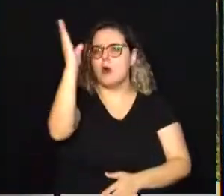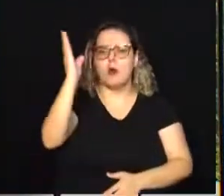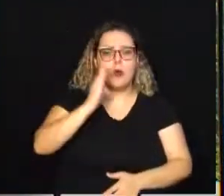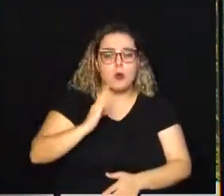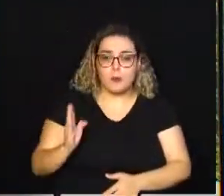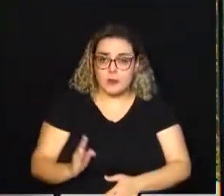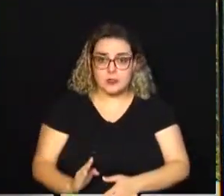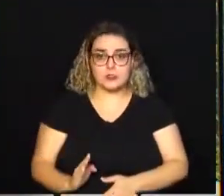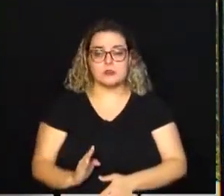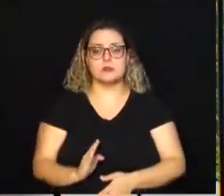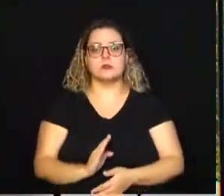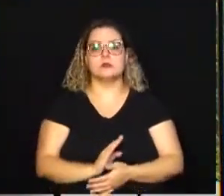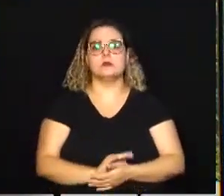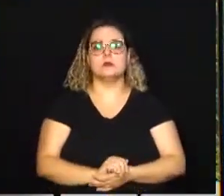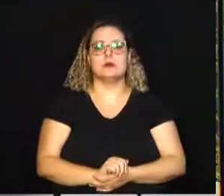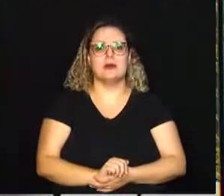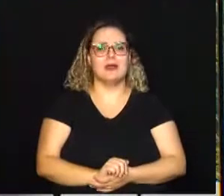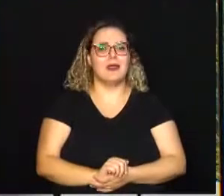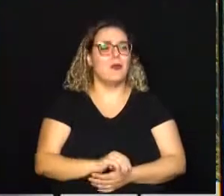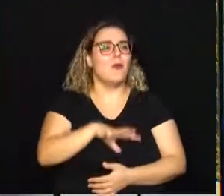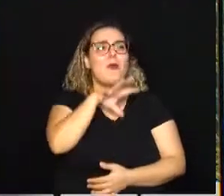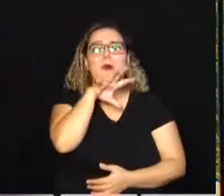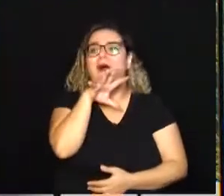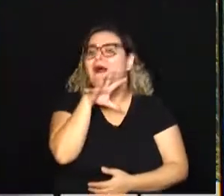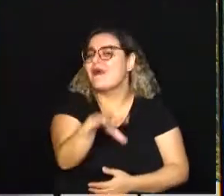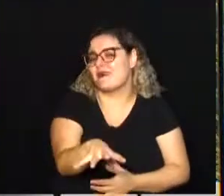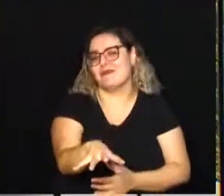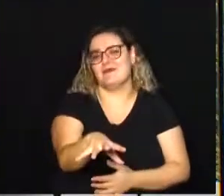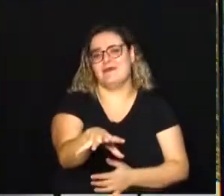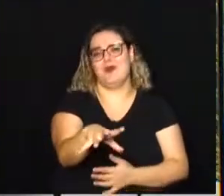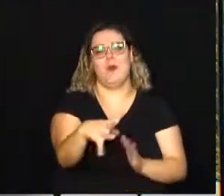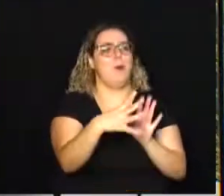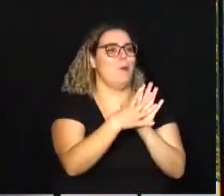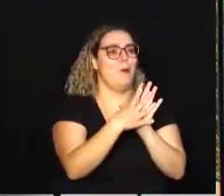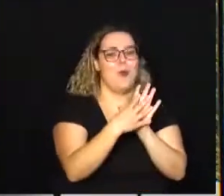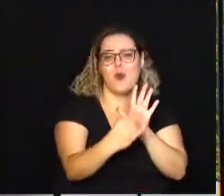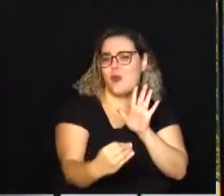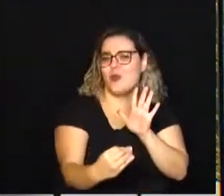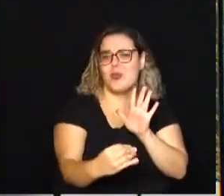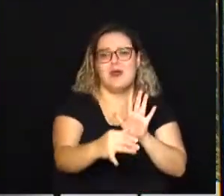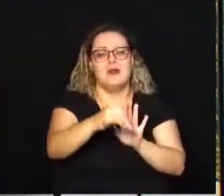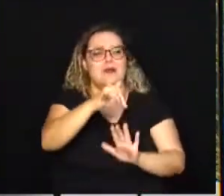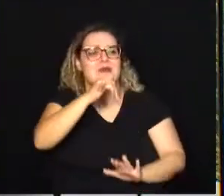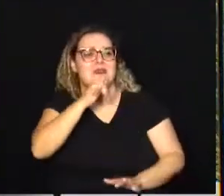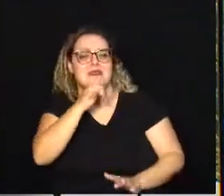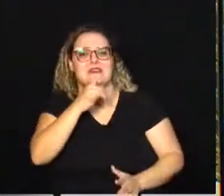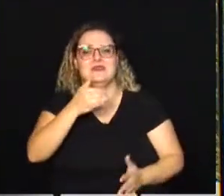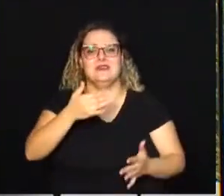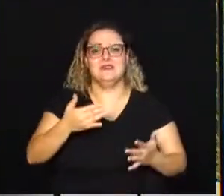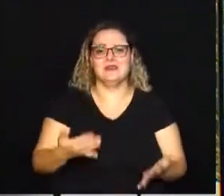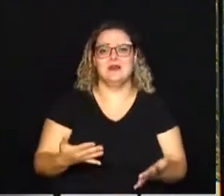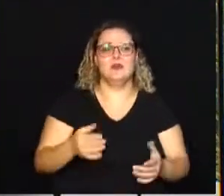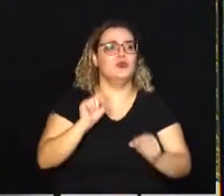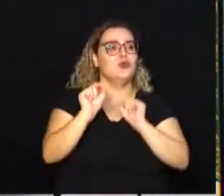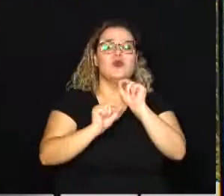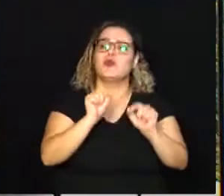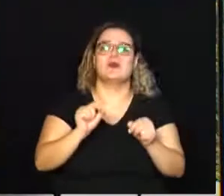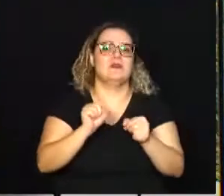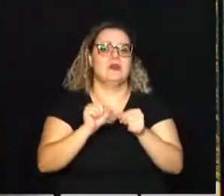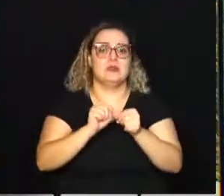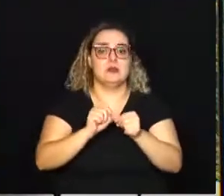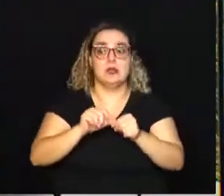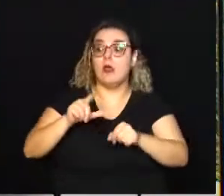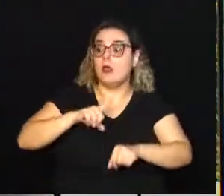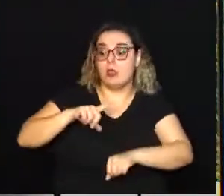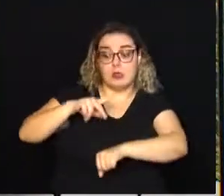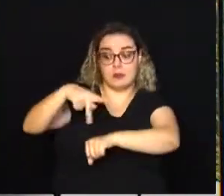né, exemplo do que não deve ser feito. Tem países que já saíram, né, do estado mais crítico, tem